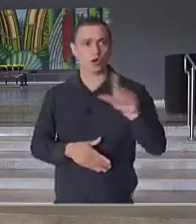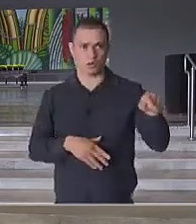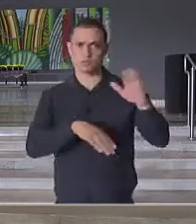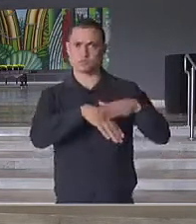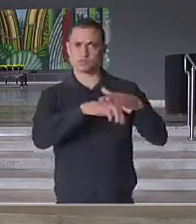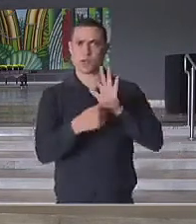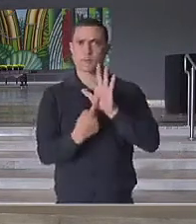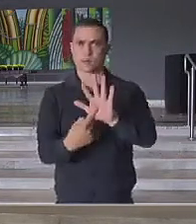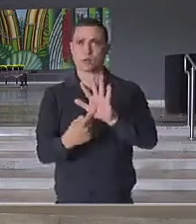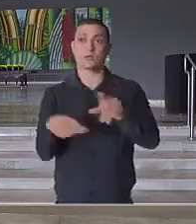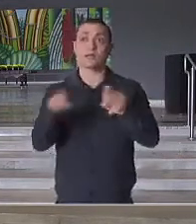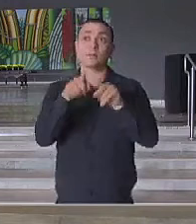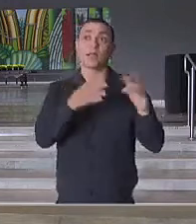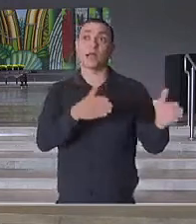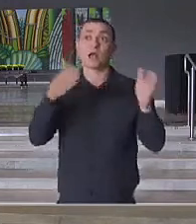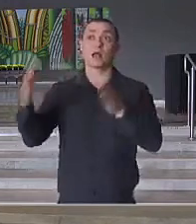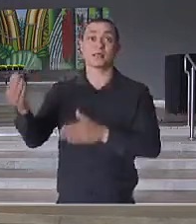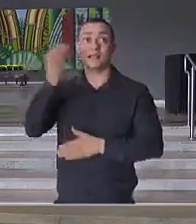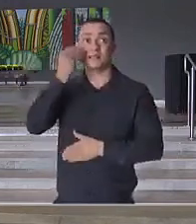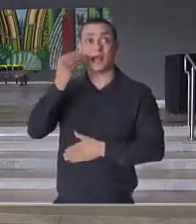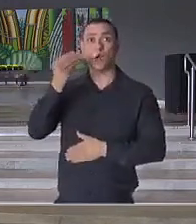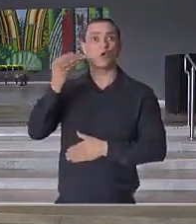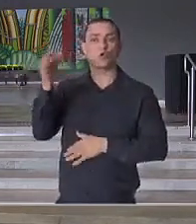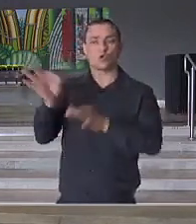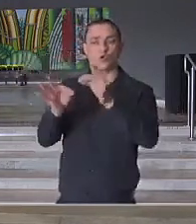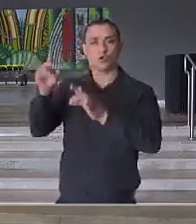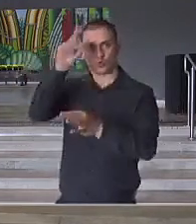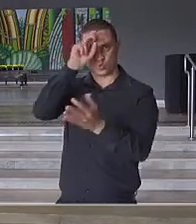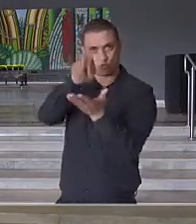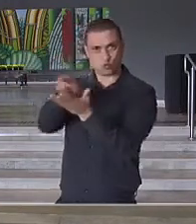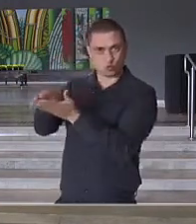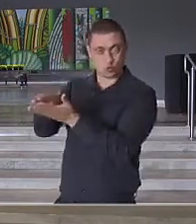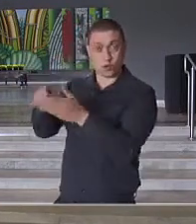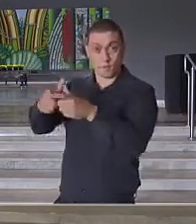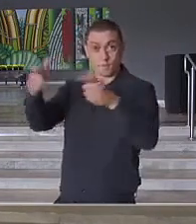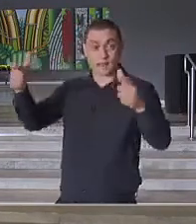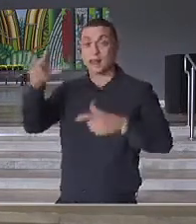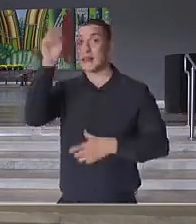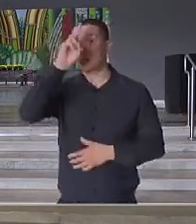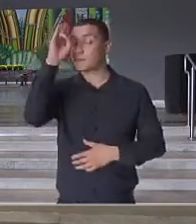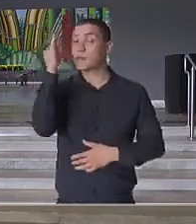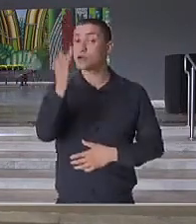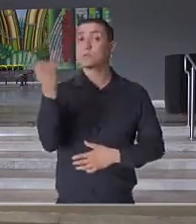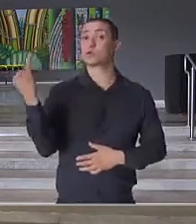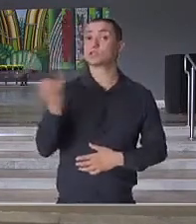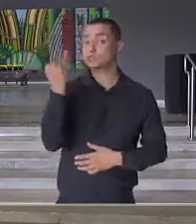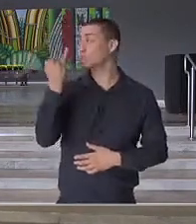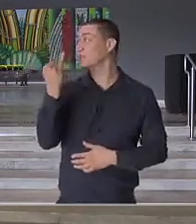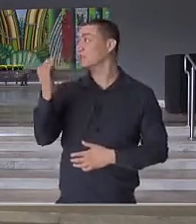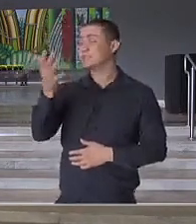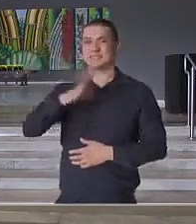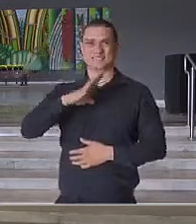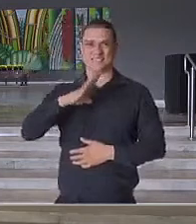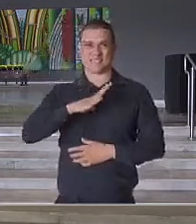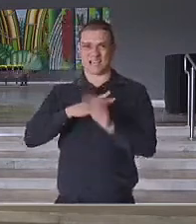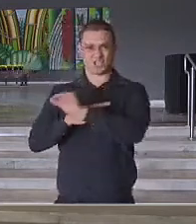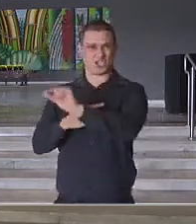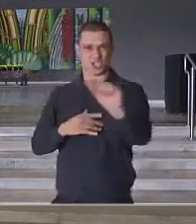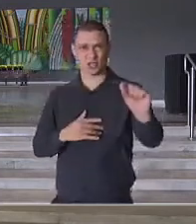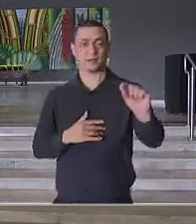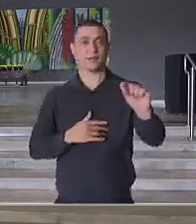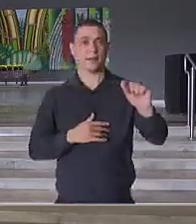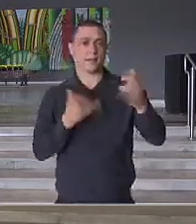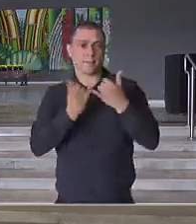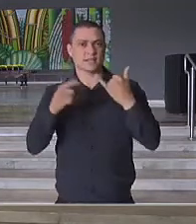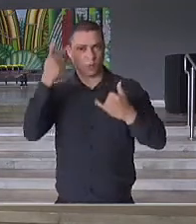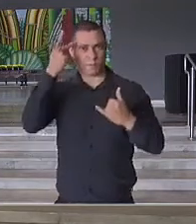apresentadas aqui, e ao lado disso ampliar o nosso sistema de saúde. É importante lembrar hoje que cidades bastante